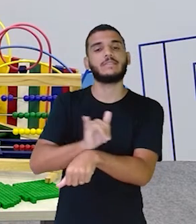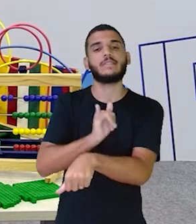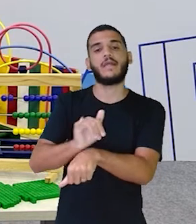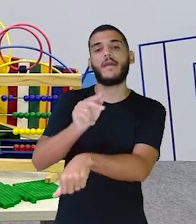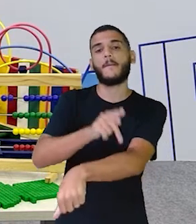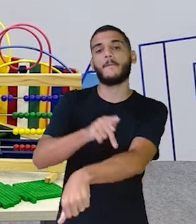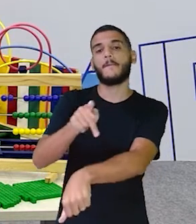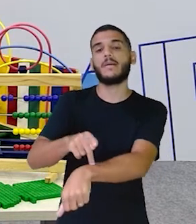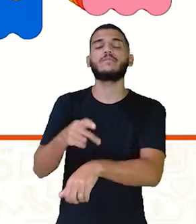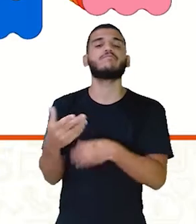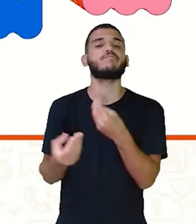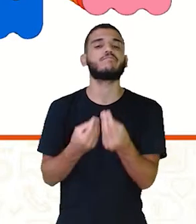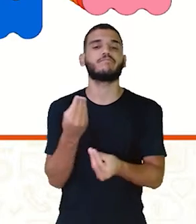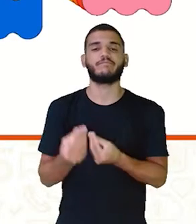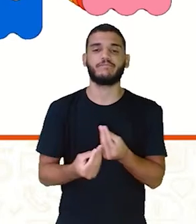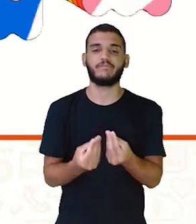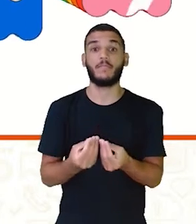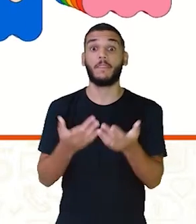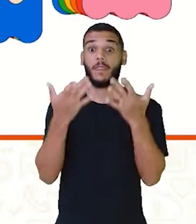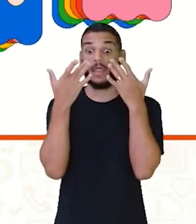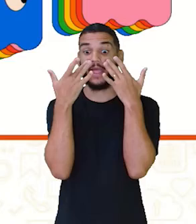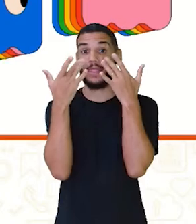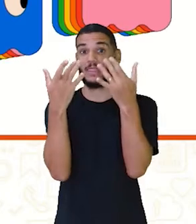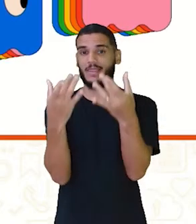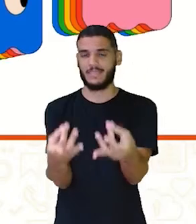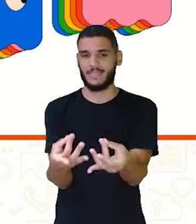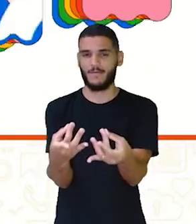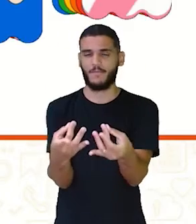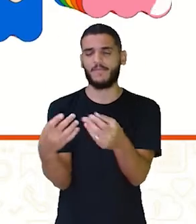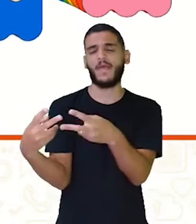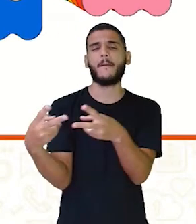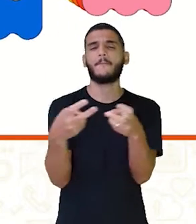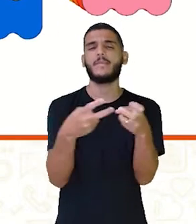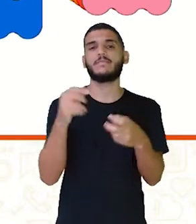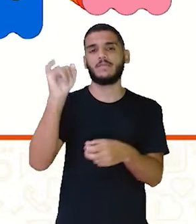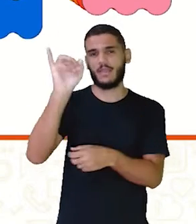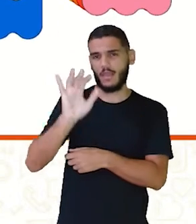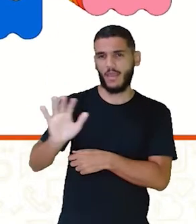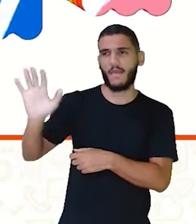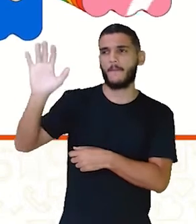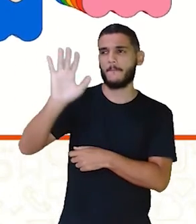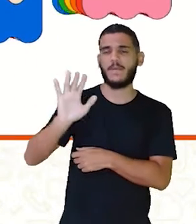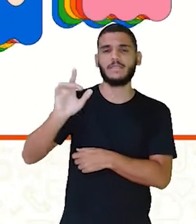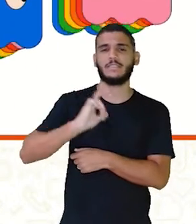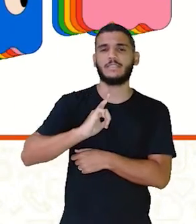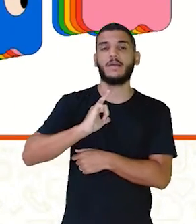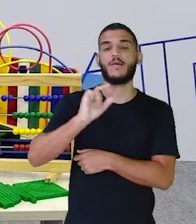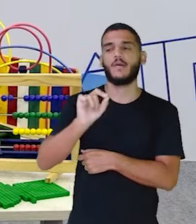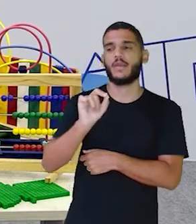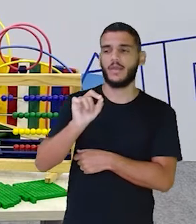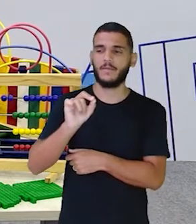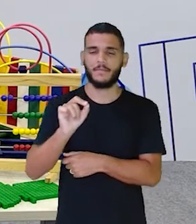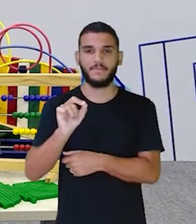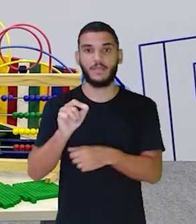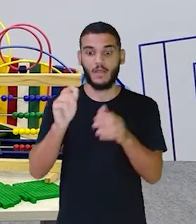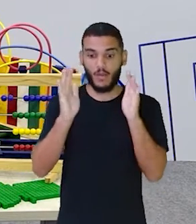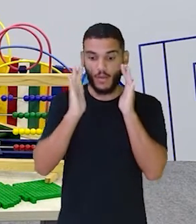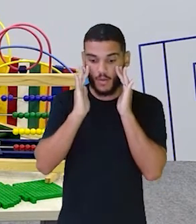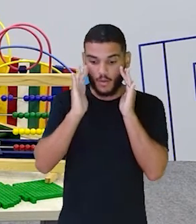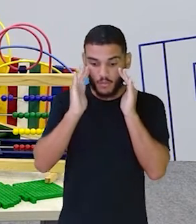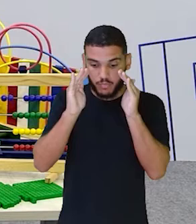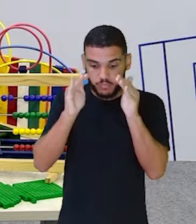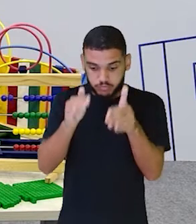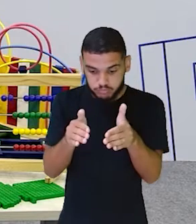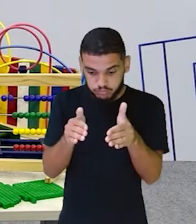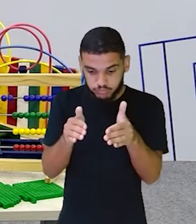podemos estimular? A atenção. Percebemos que na imagem ele pega e ele fica muito concentrado,